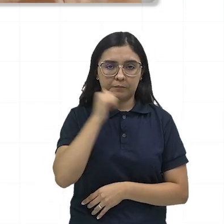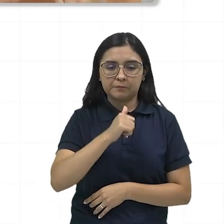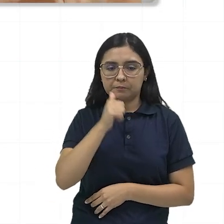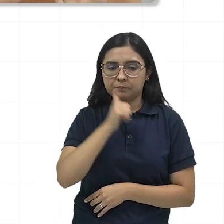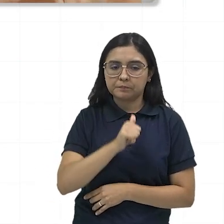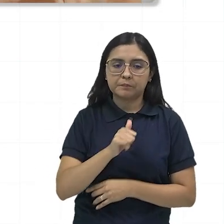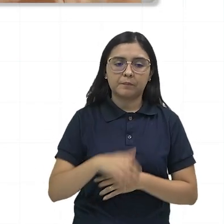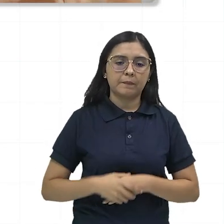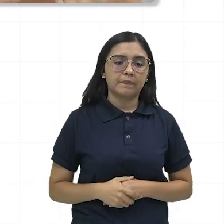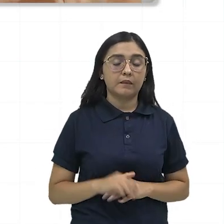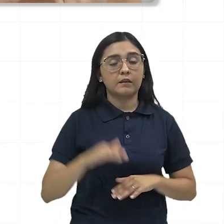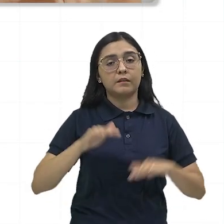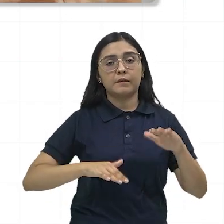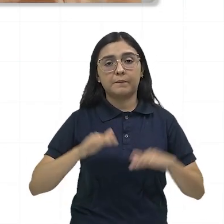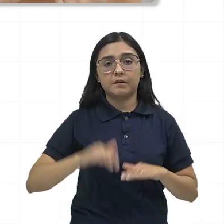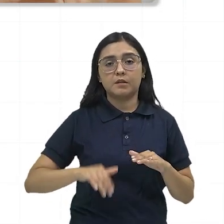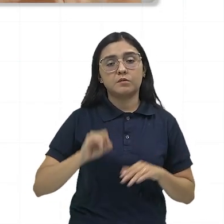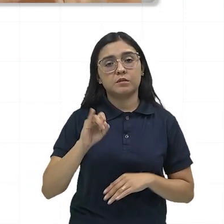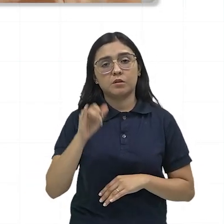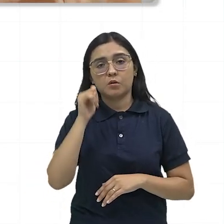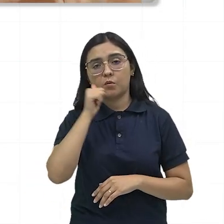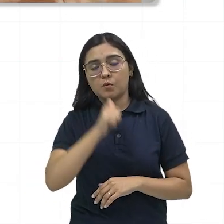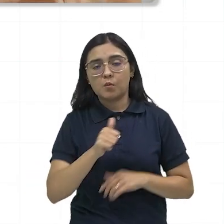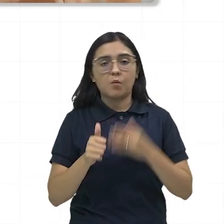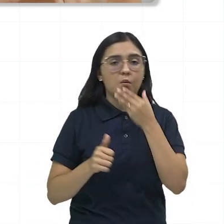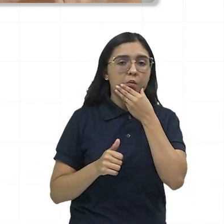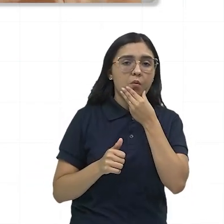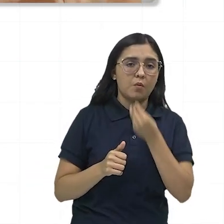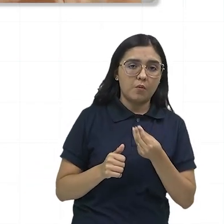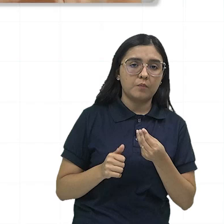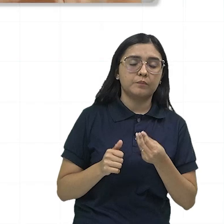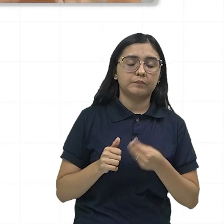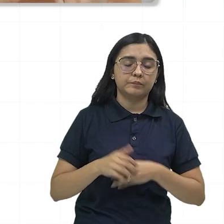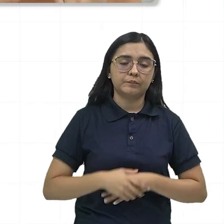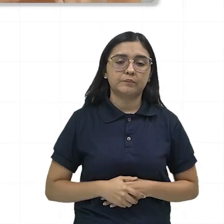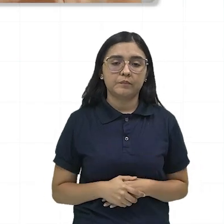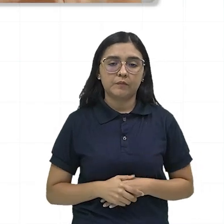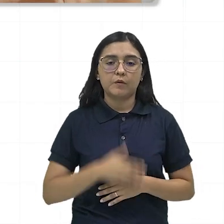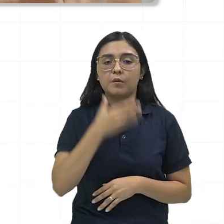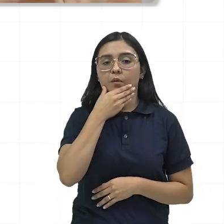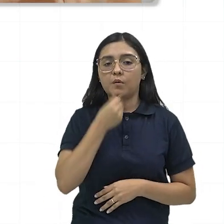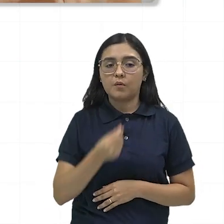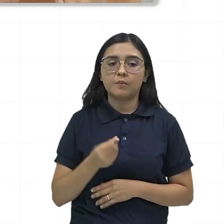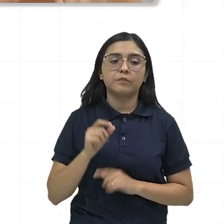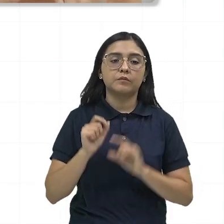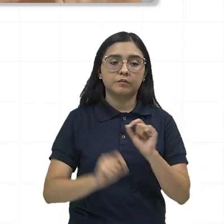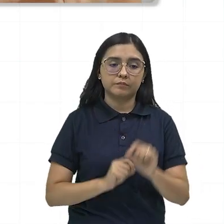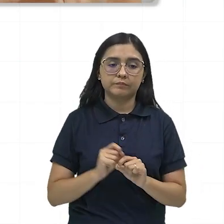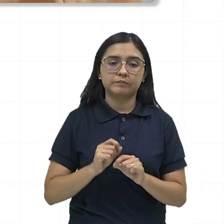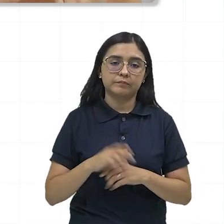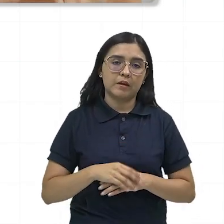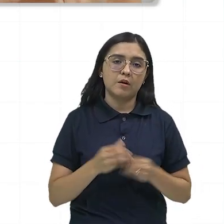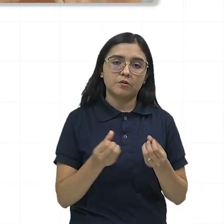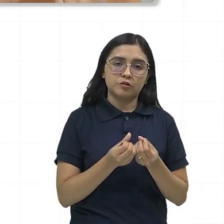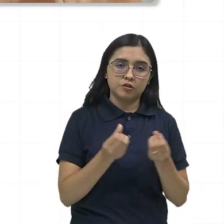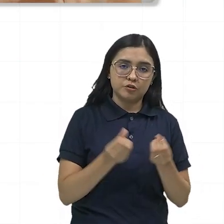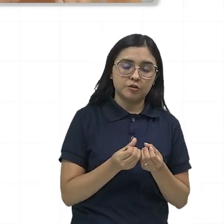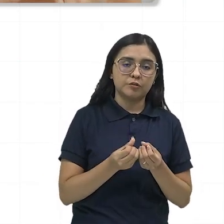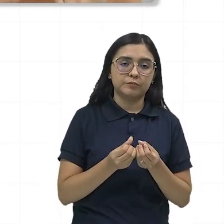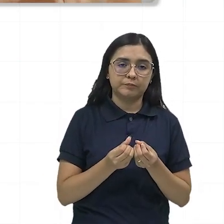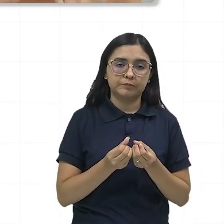gente, que dependendo do sexo, lógico, né? Se é um menino, a gente vai falar aí do testículo e